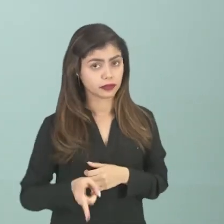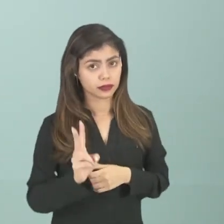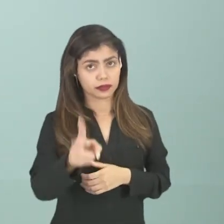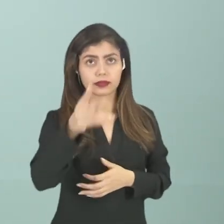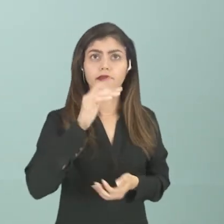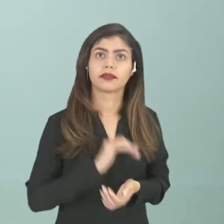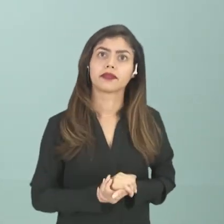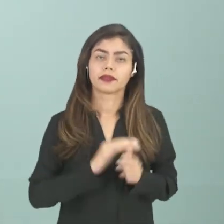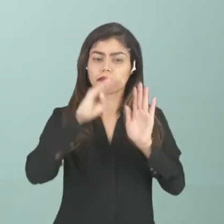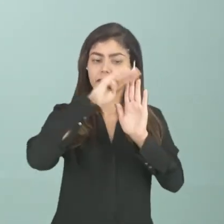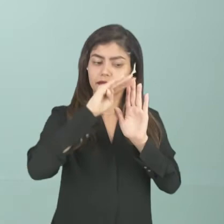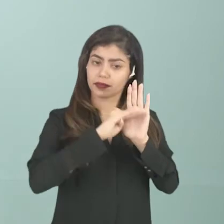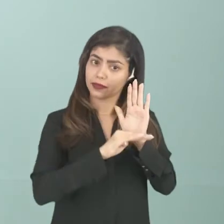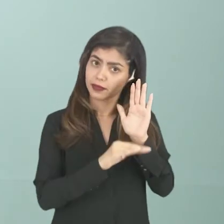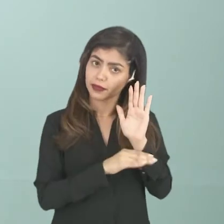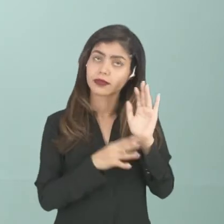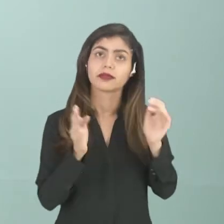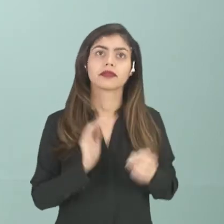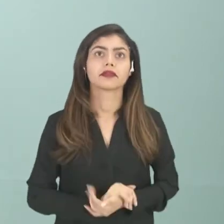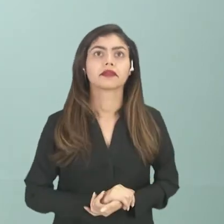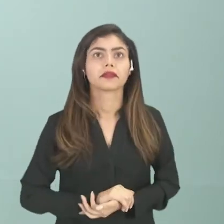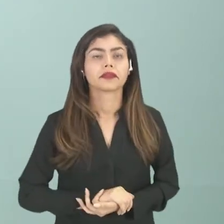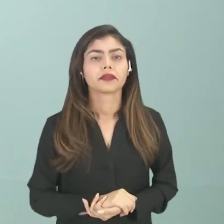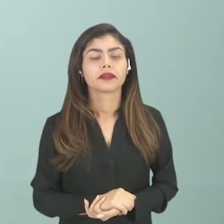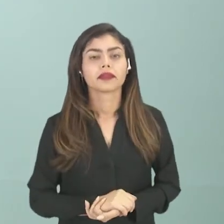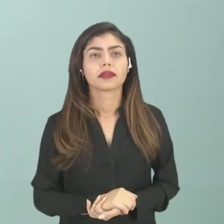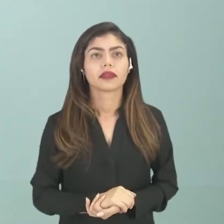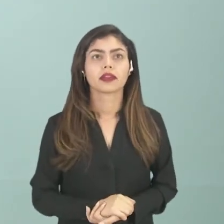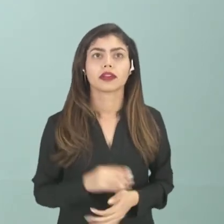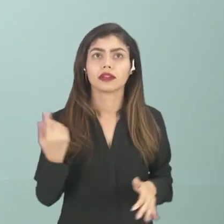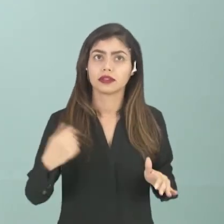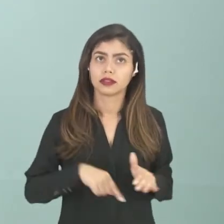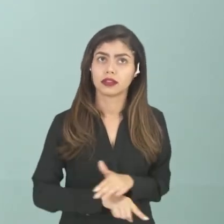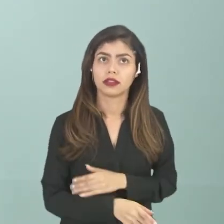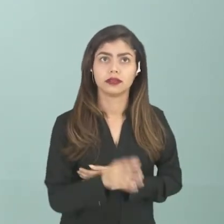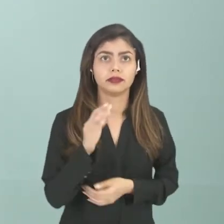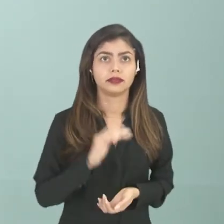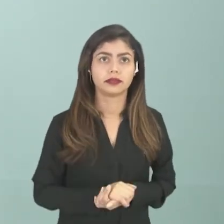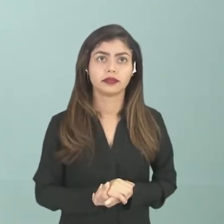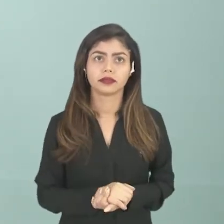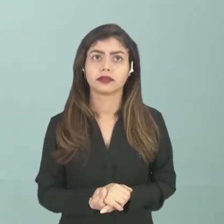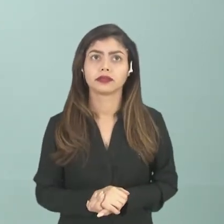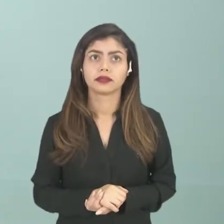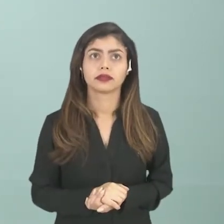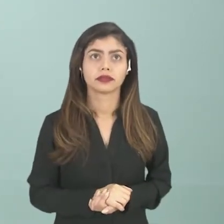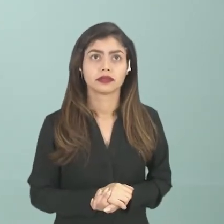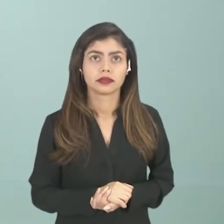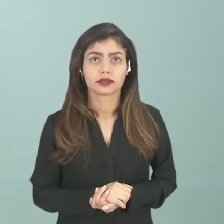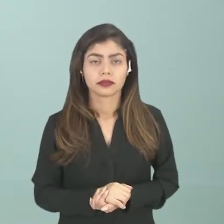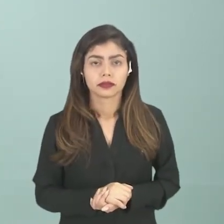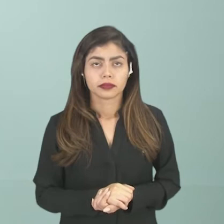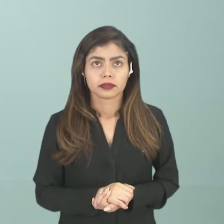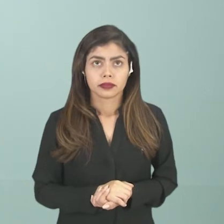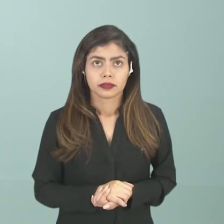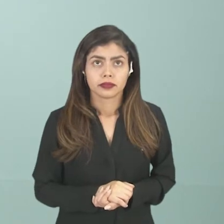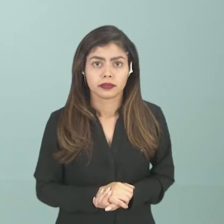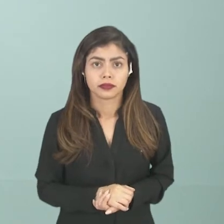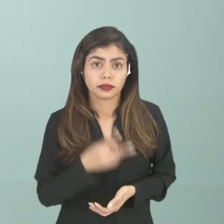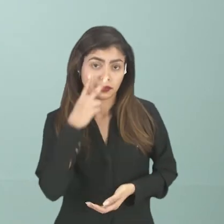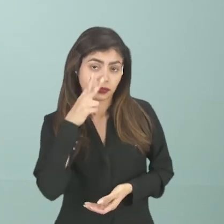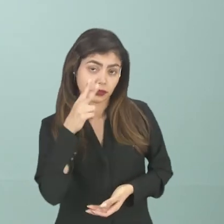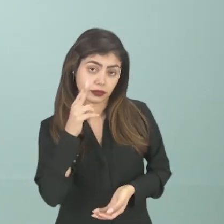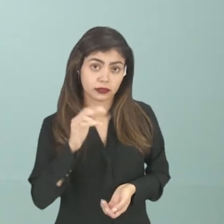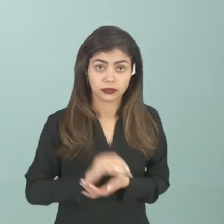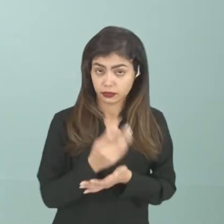bem interessante, né? Bem, dentro disso daí, nós vamos ver que